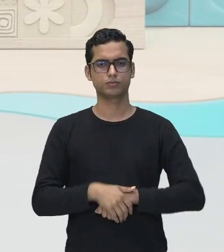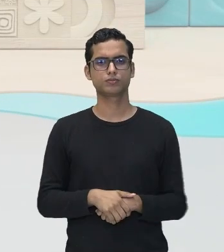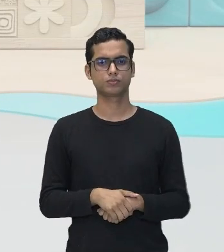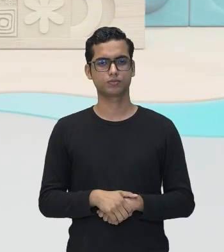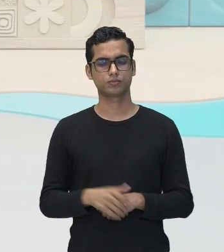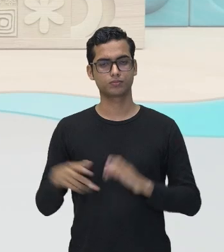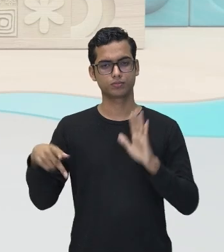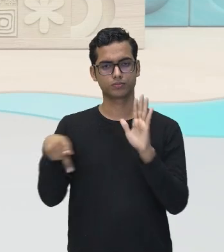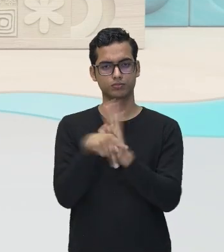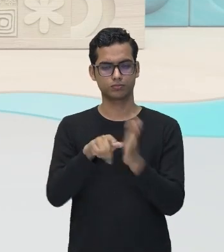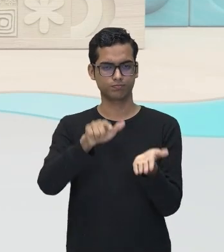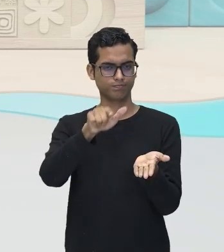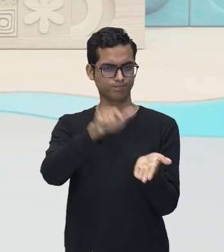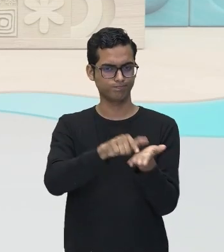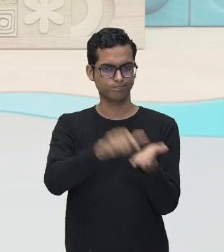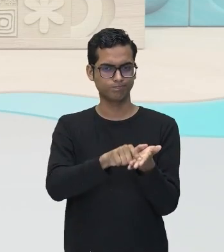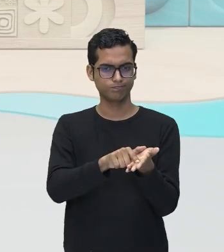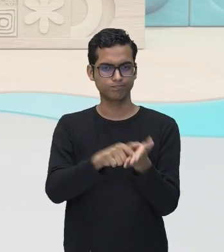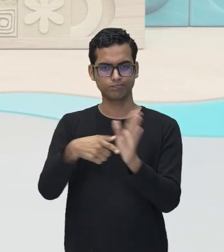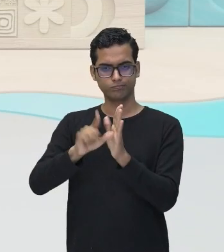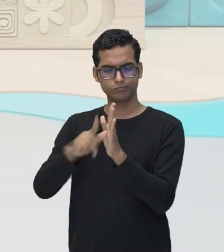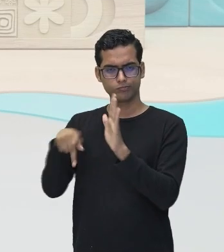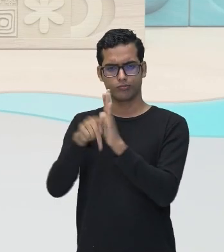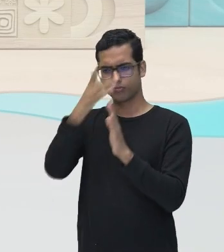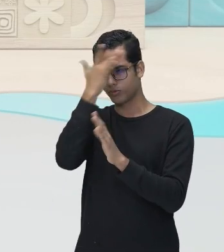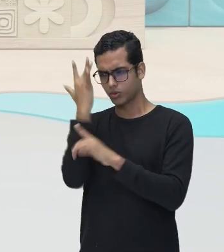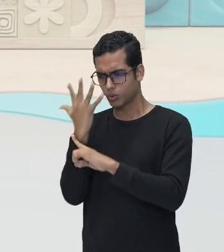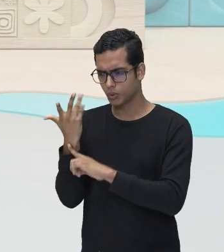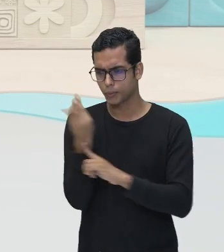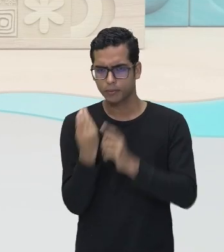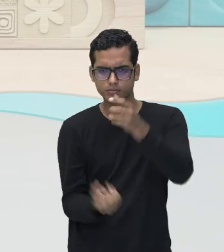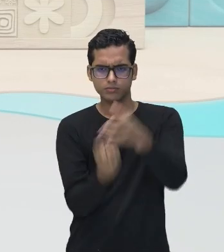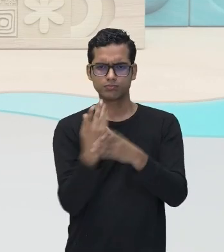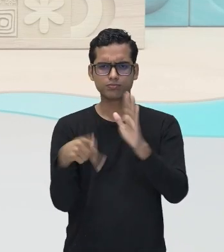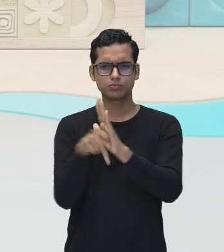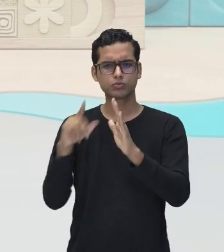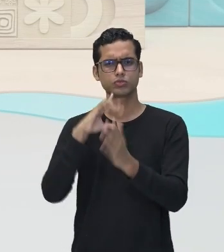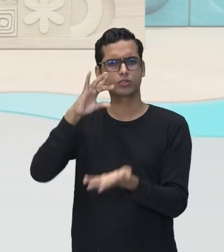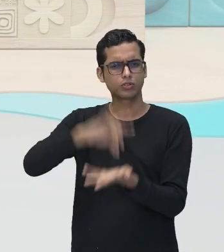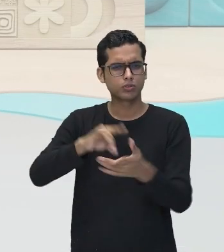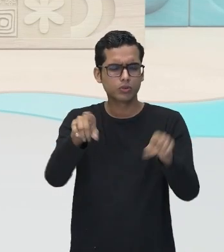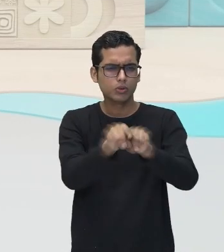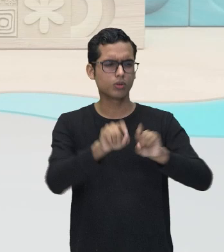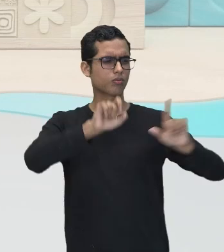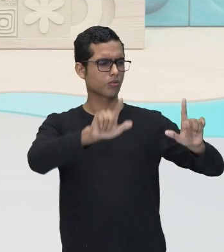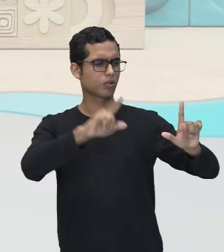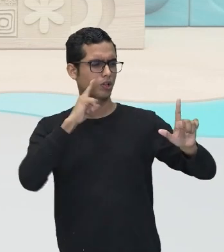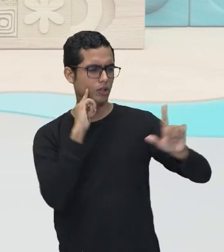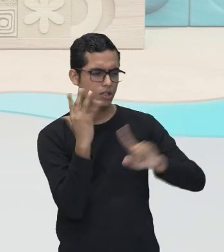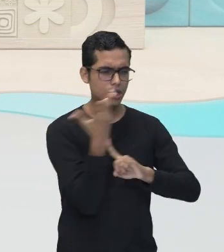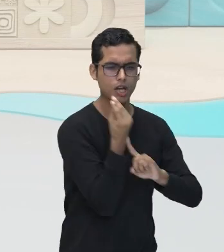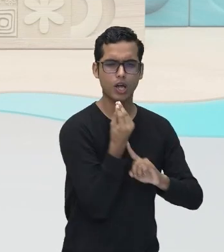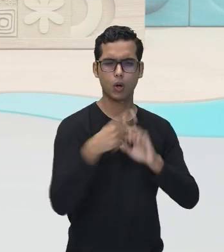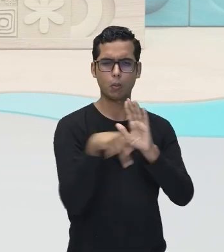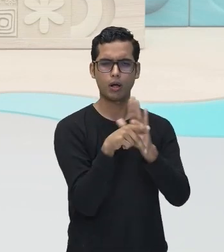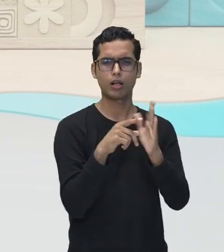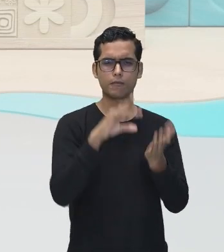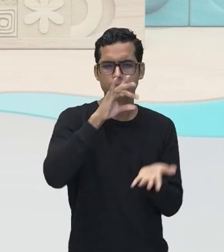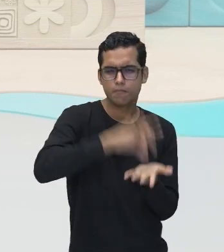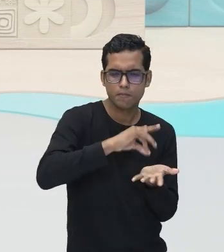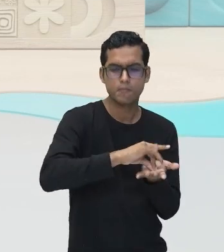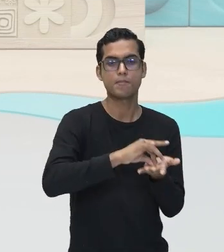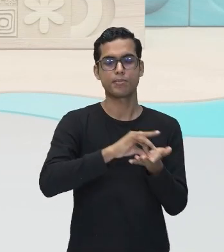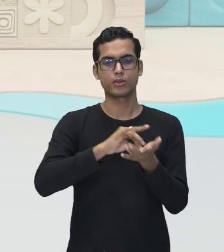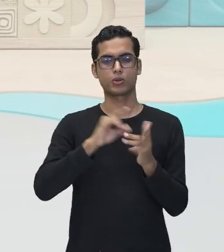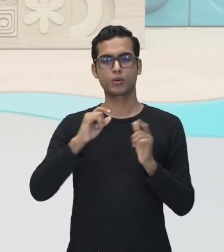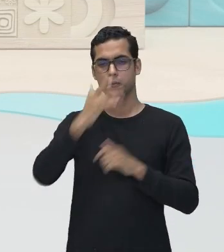papel. Antes do artista produzir uma obra de arte, ele precisa de um suporte. Então, a partir do suporte, ele